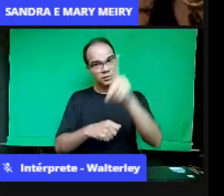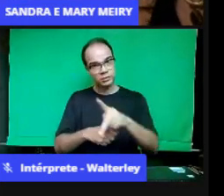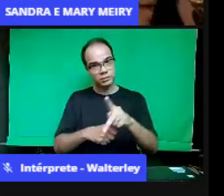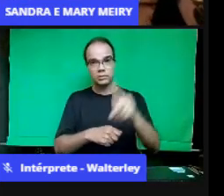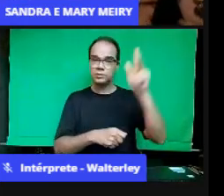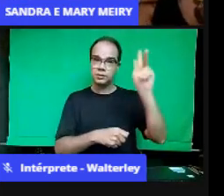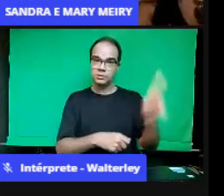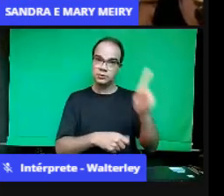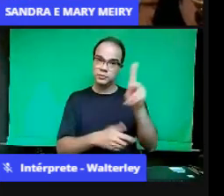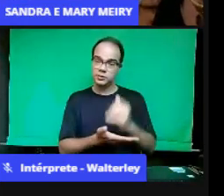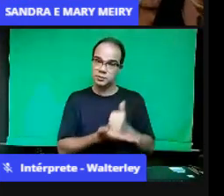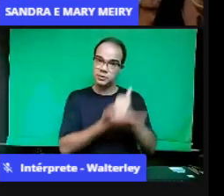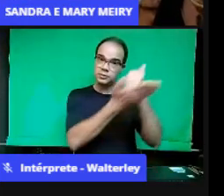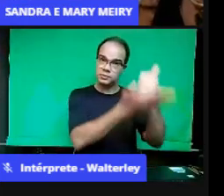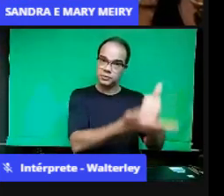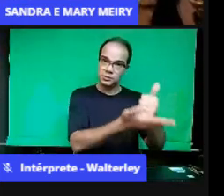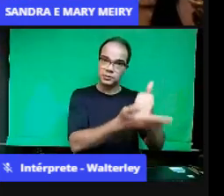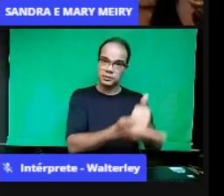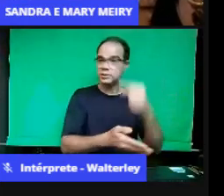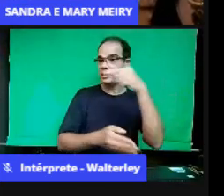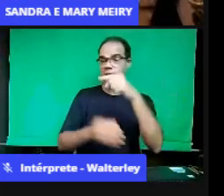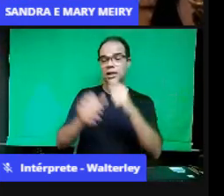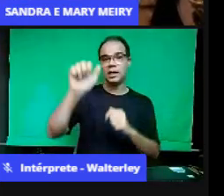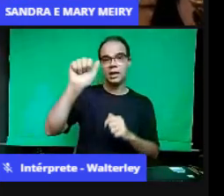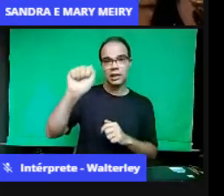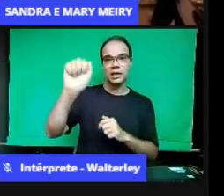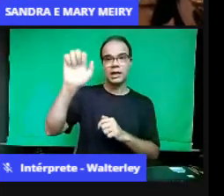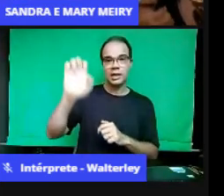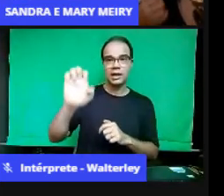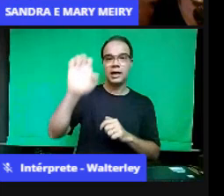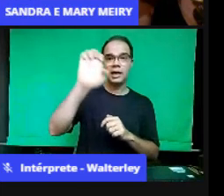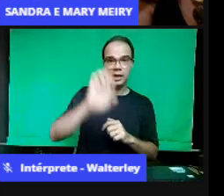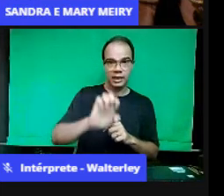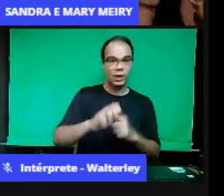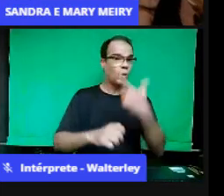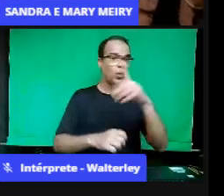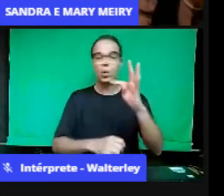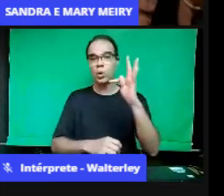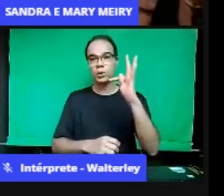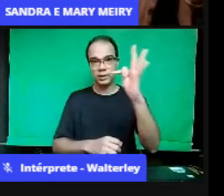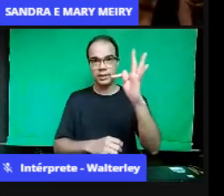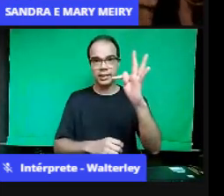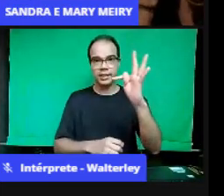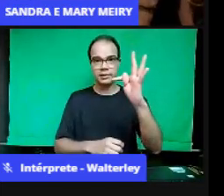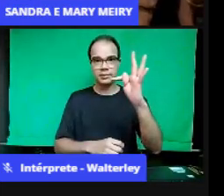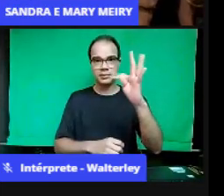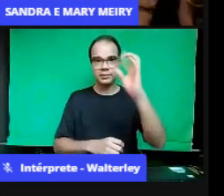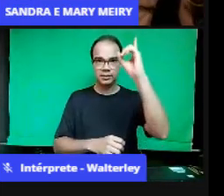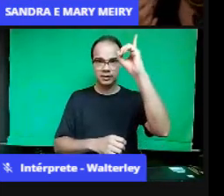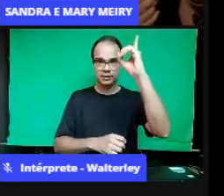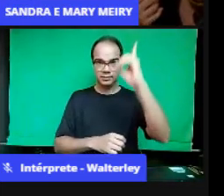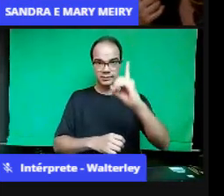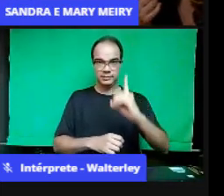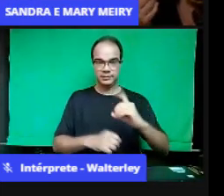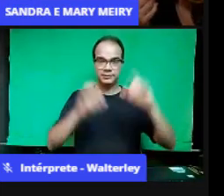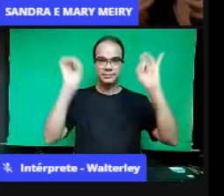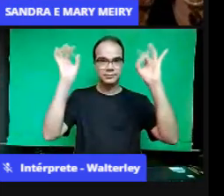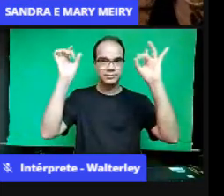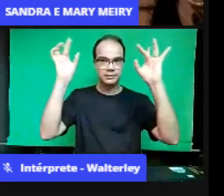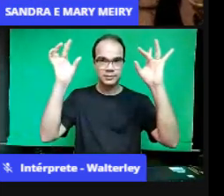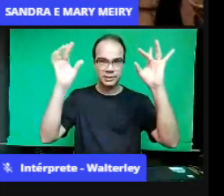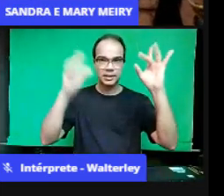professor de apoio, o técnico da educação especial que atende, a coordenação, a direção da escola.